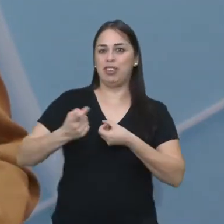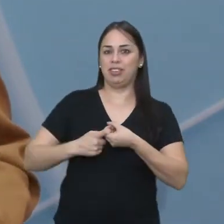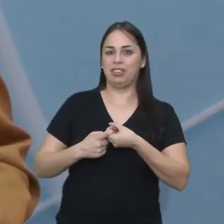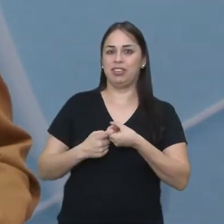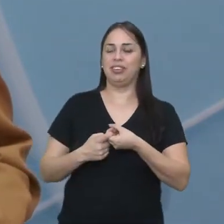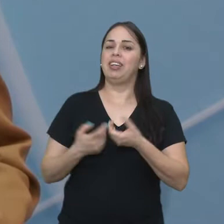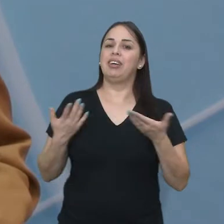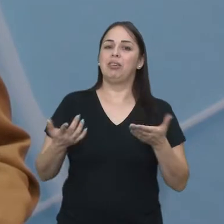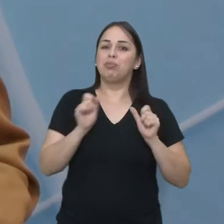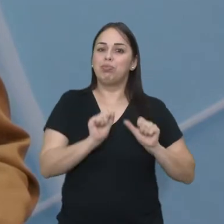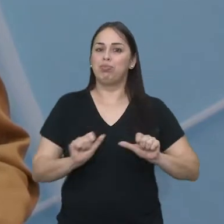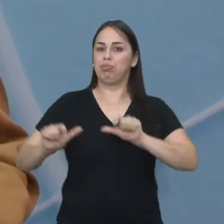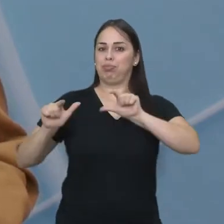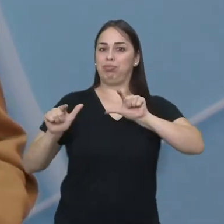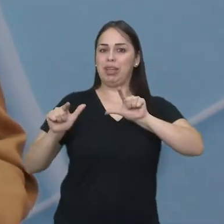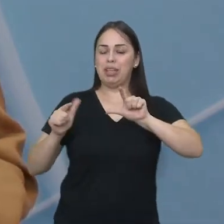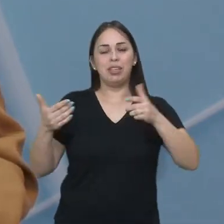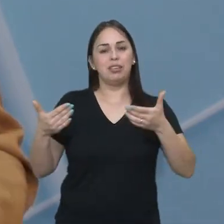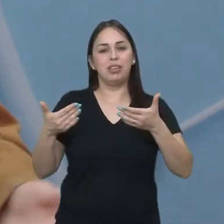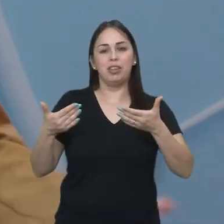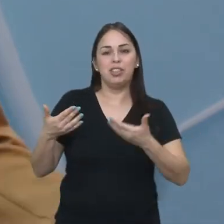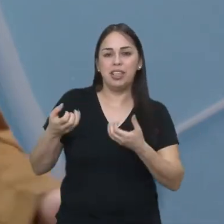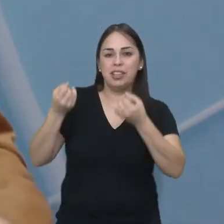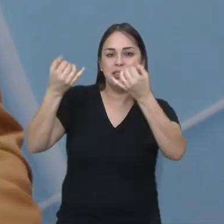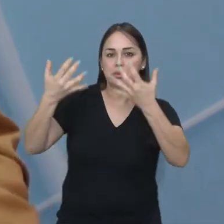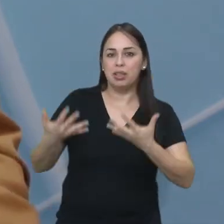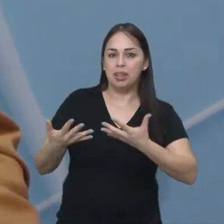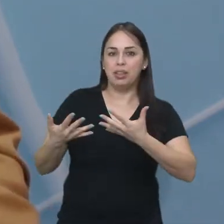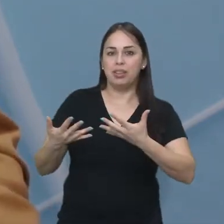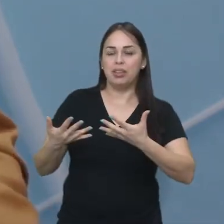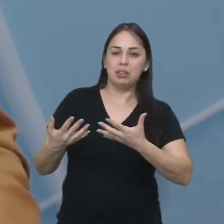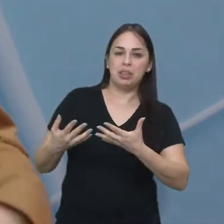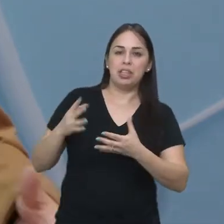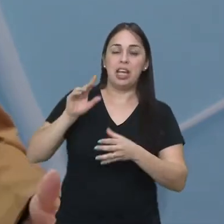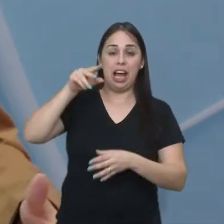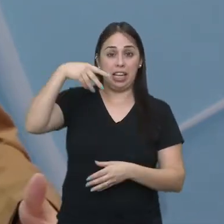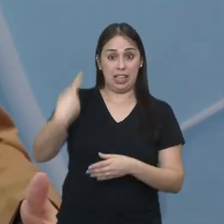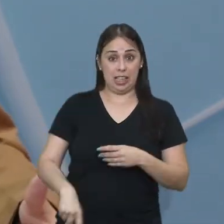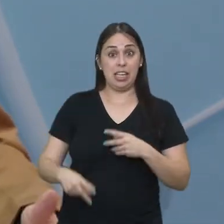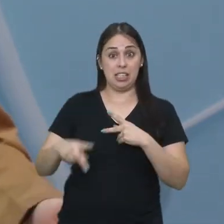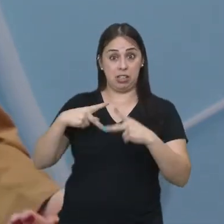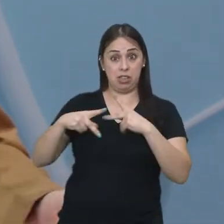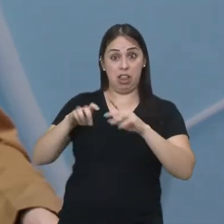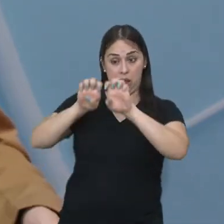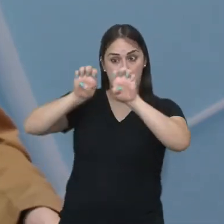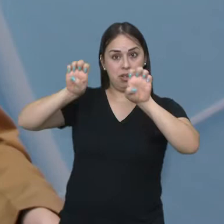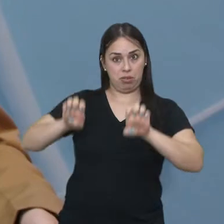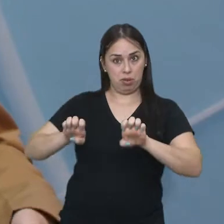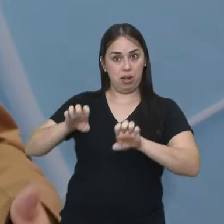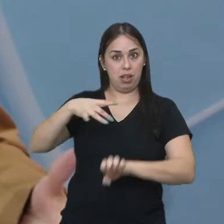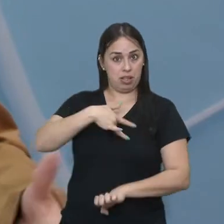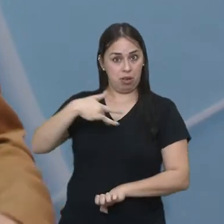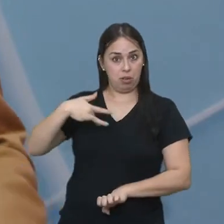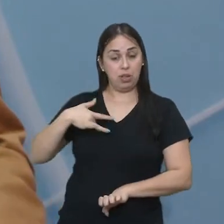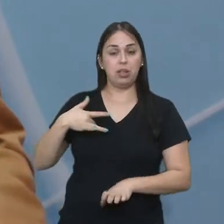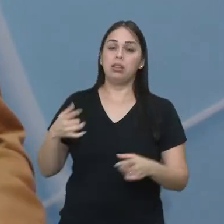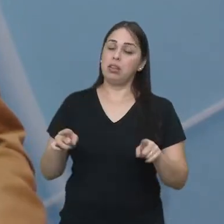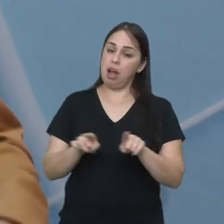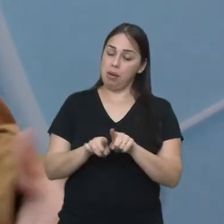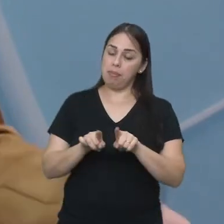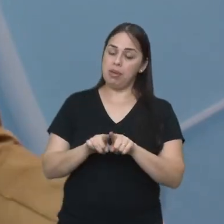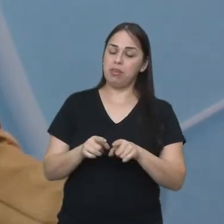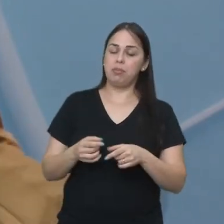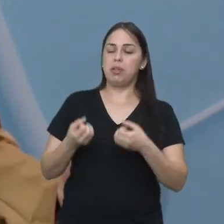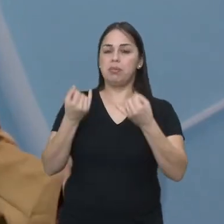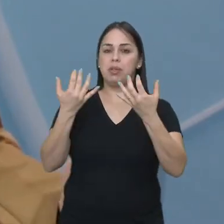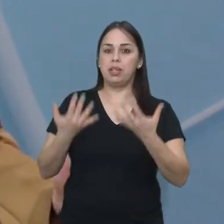De volta com o nosso Diálogos da Cidade, que hoje está abordando a estrutura da saúde aqui em São José e, consequentemente, né,